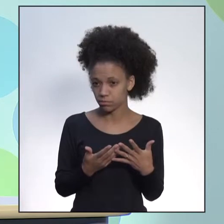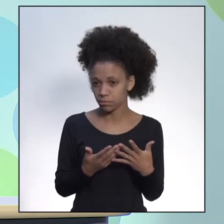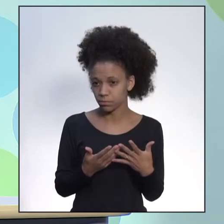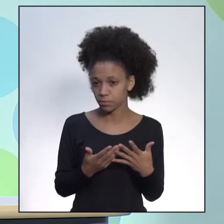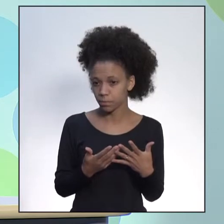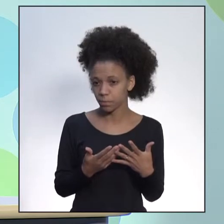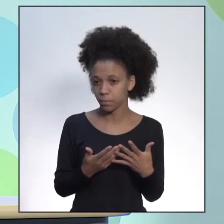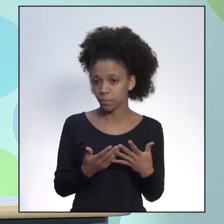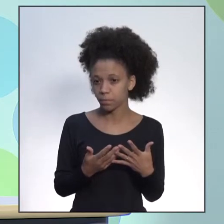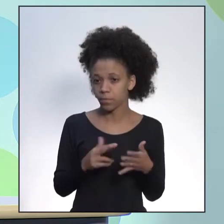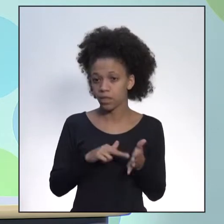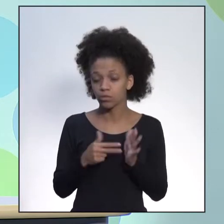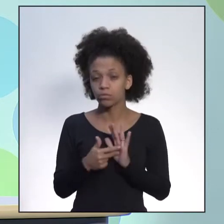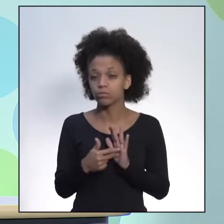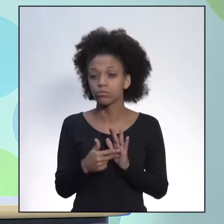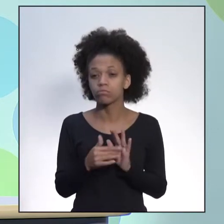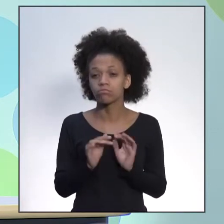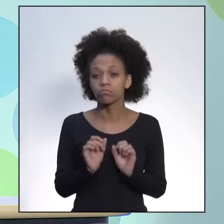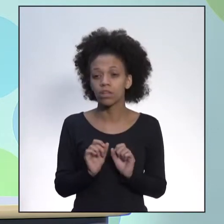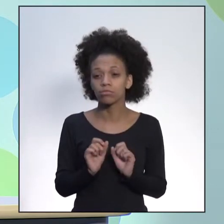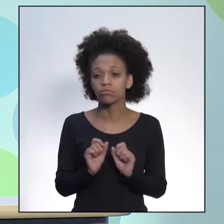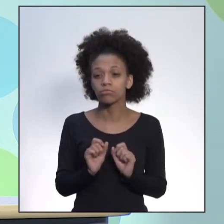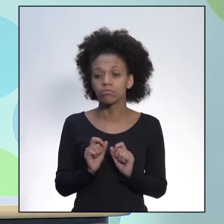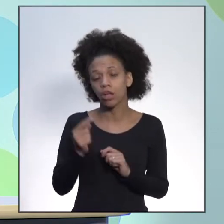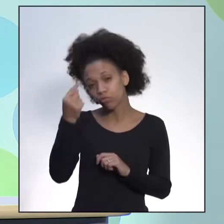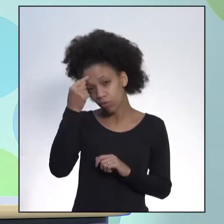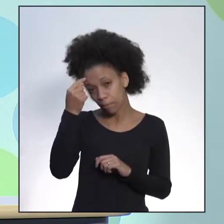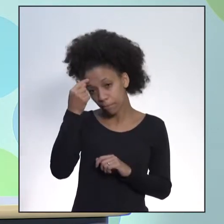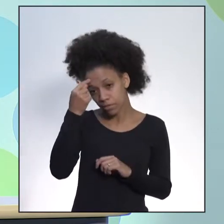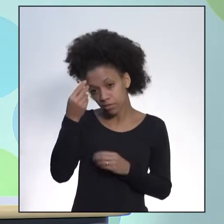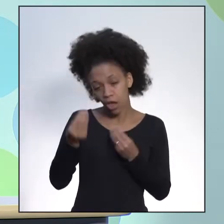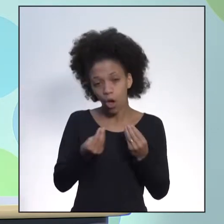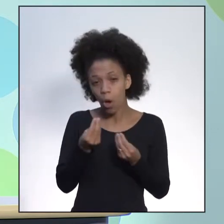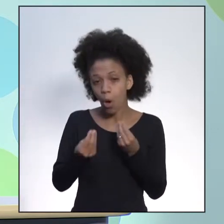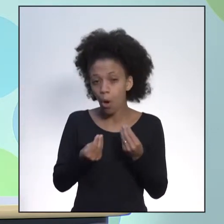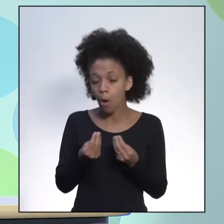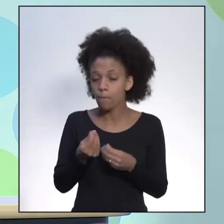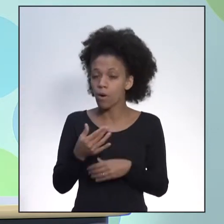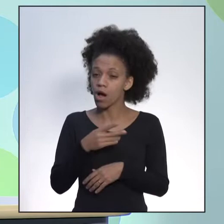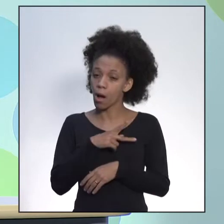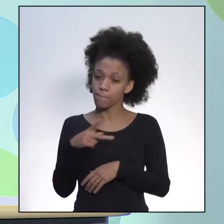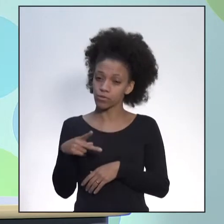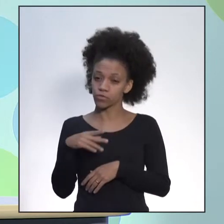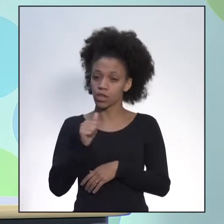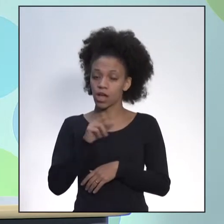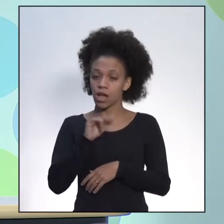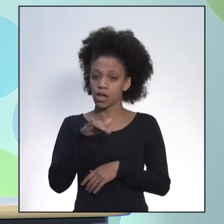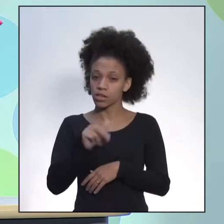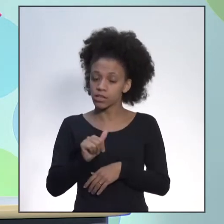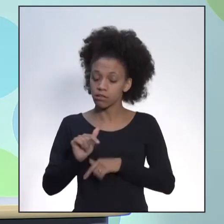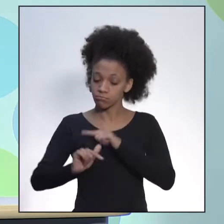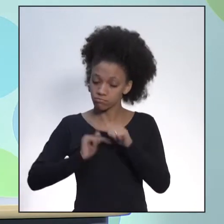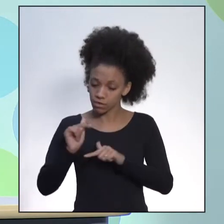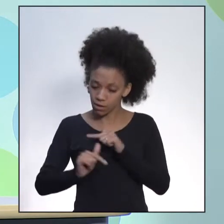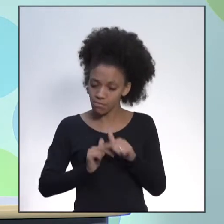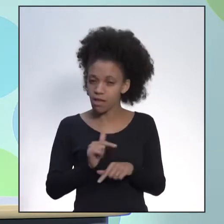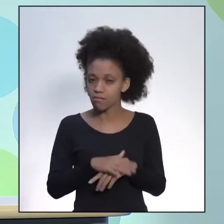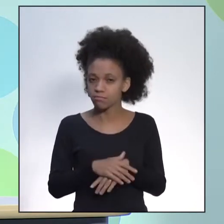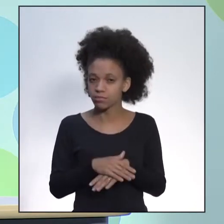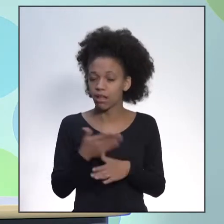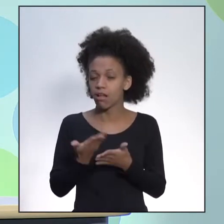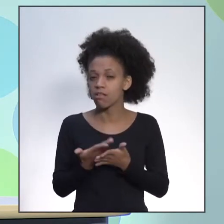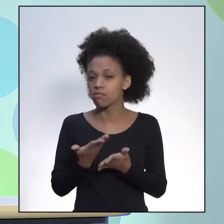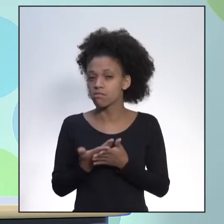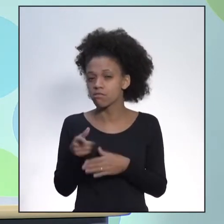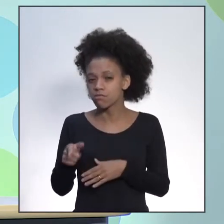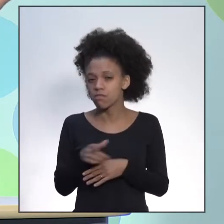no sentido de pensar como eu, professora Ariana, trabalhei lá nas minhas